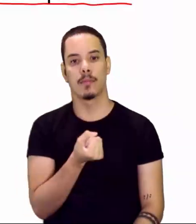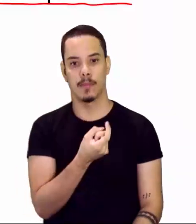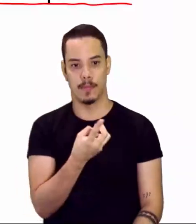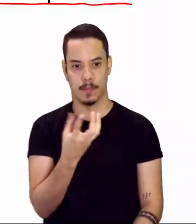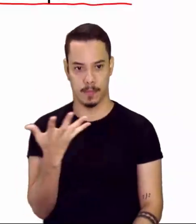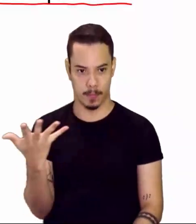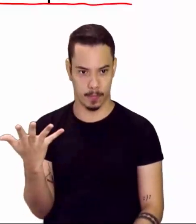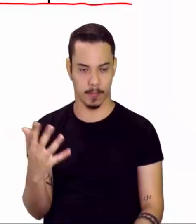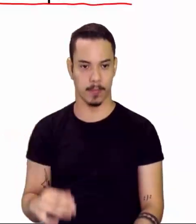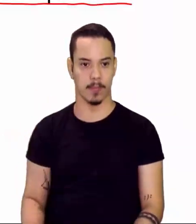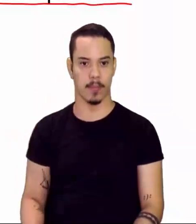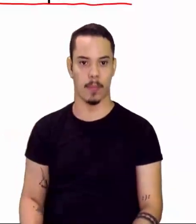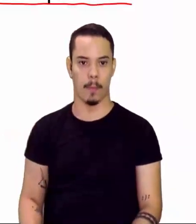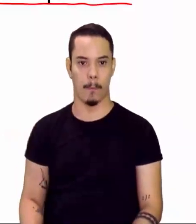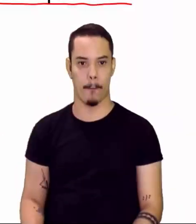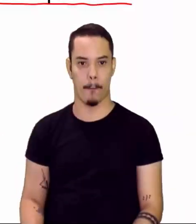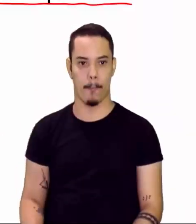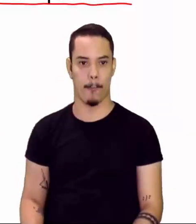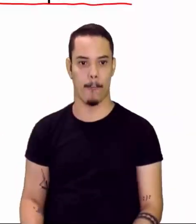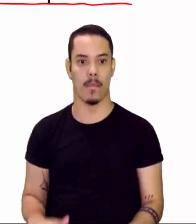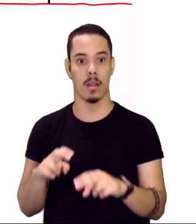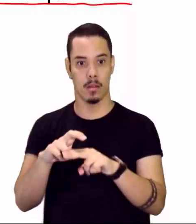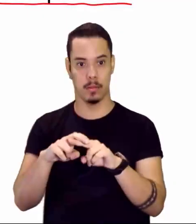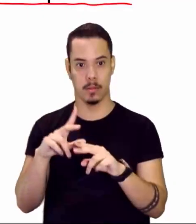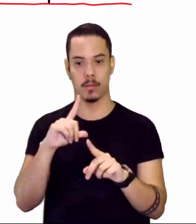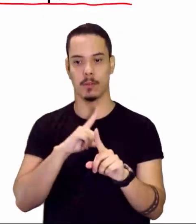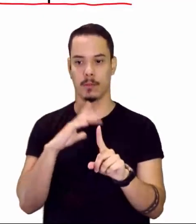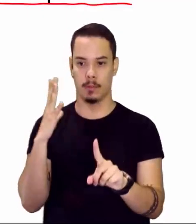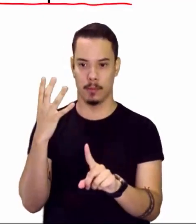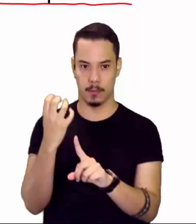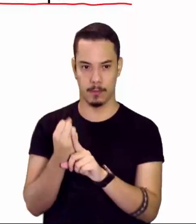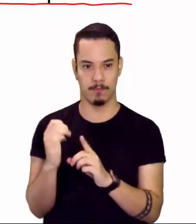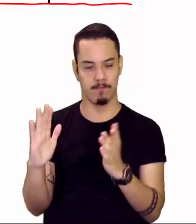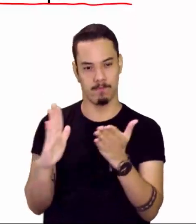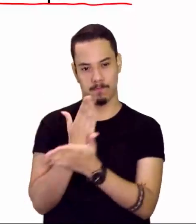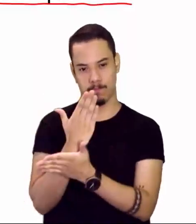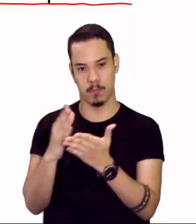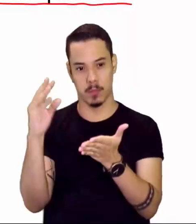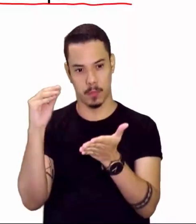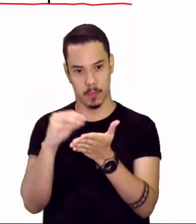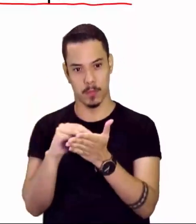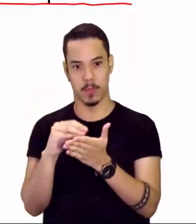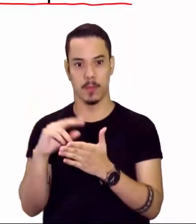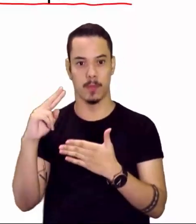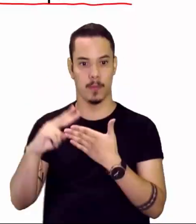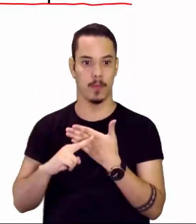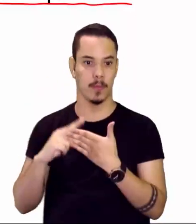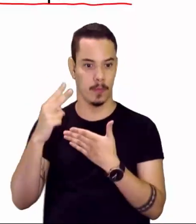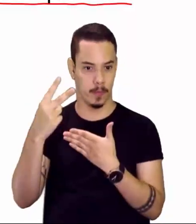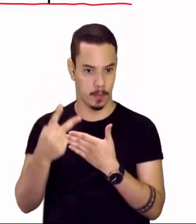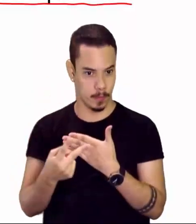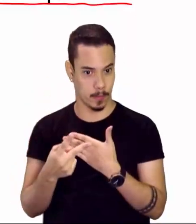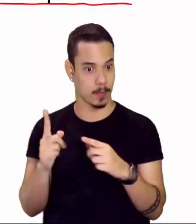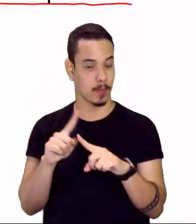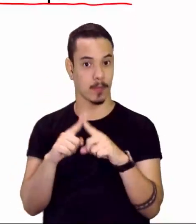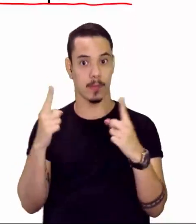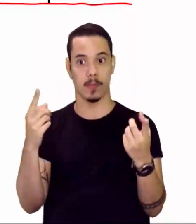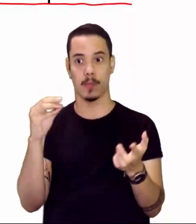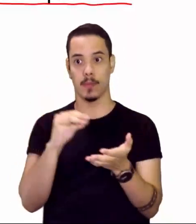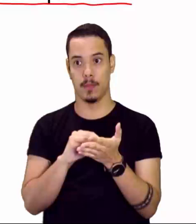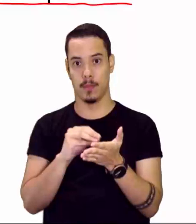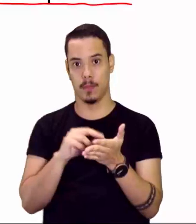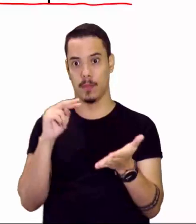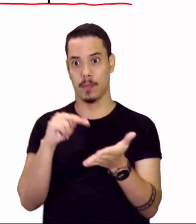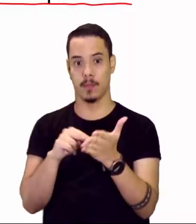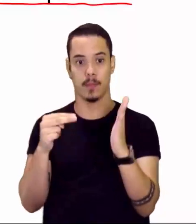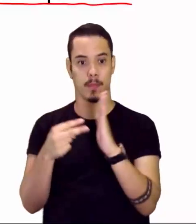gorduras. E aí eles atraem então essas impurezas e consequentemente vai se acumulando. No entanto, isso é